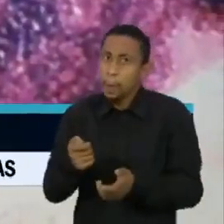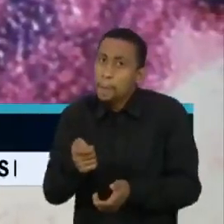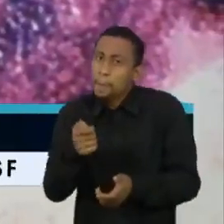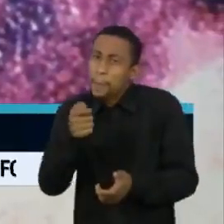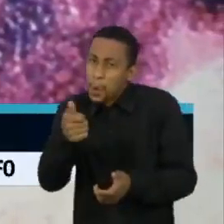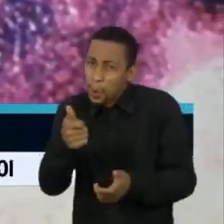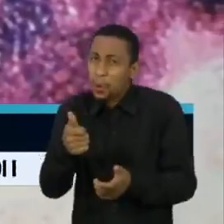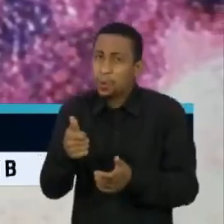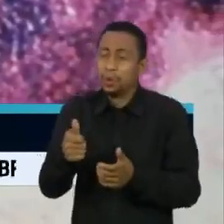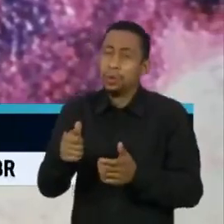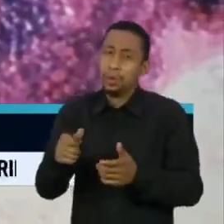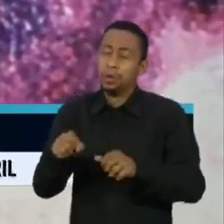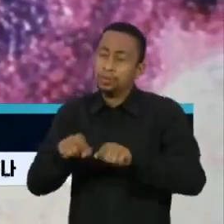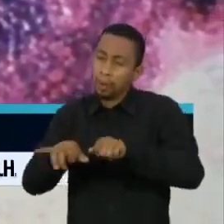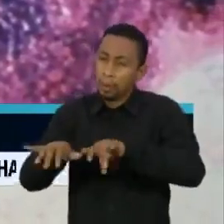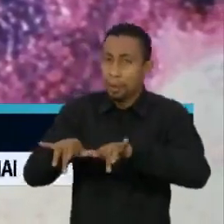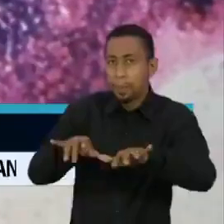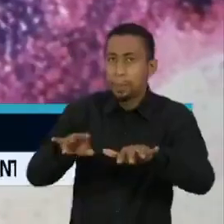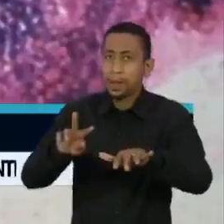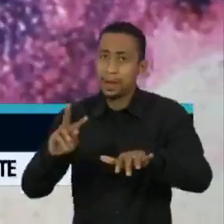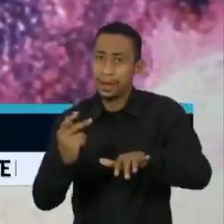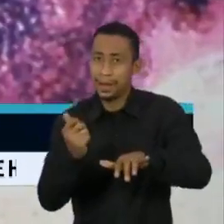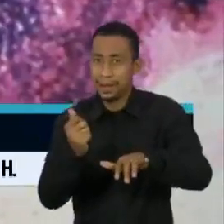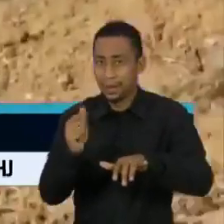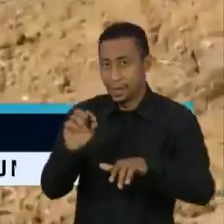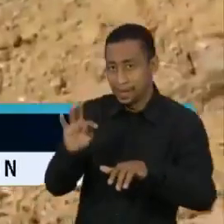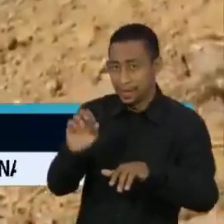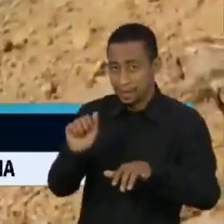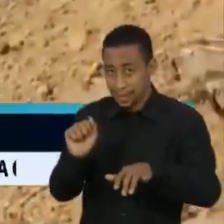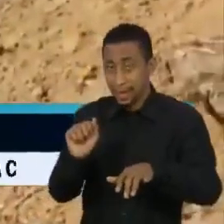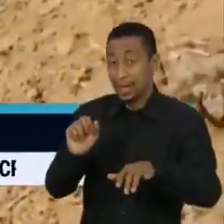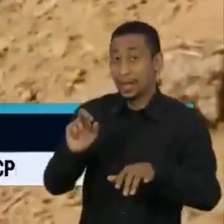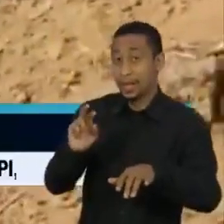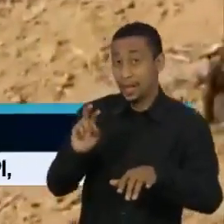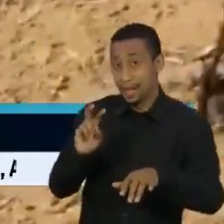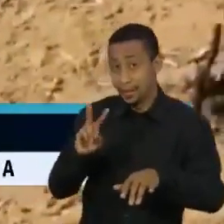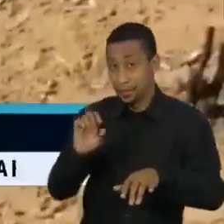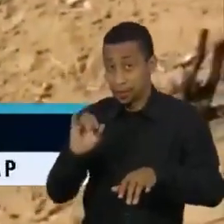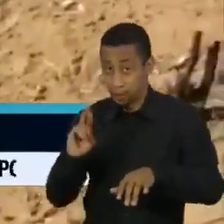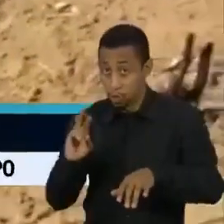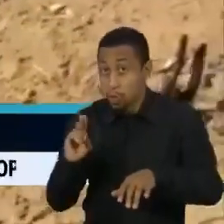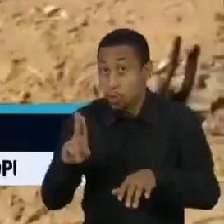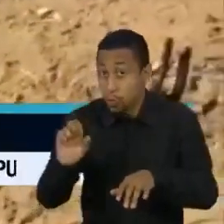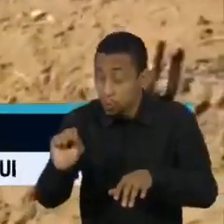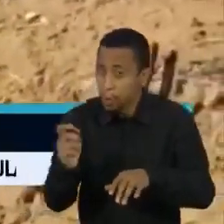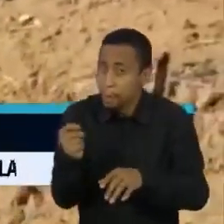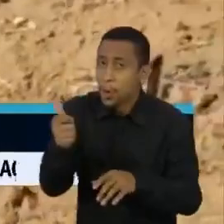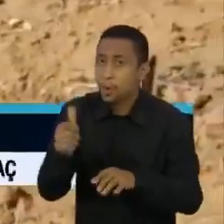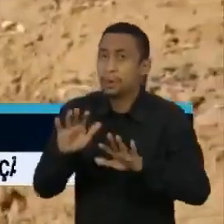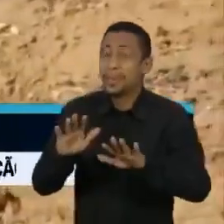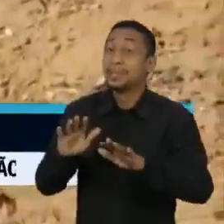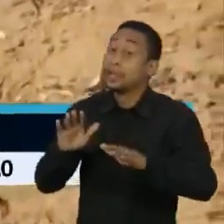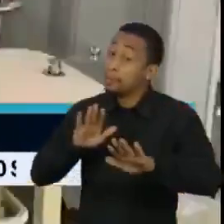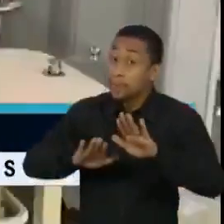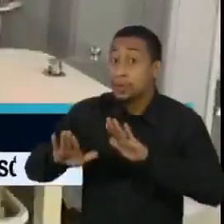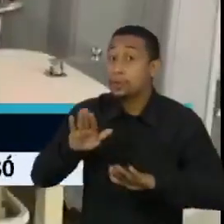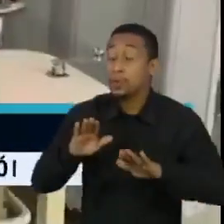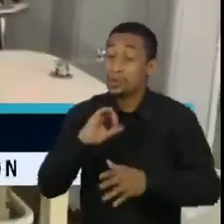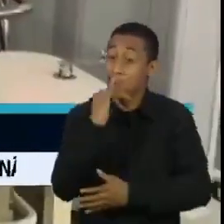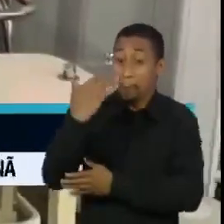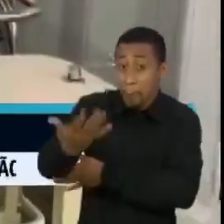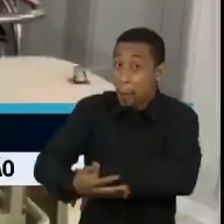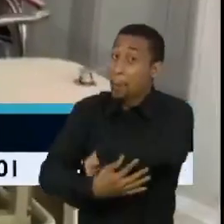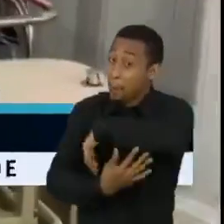e raros casos de transmissão de hantavírus entre pessoas, o Brasil corre risco de ter um surto se o desmatamento continuar, o